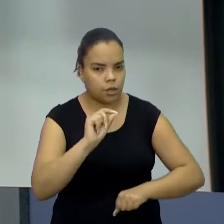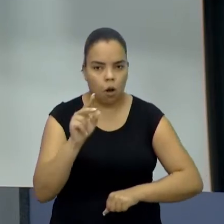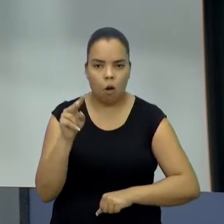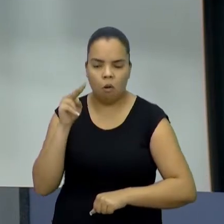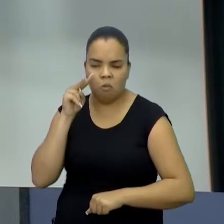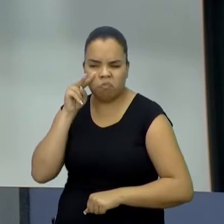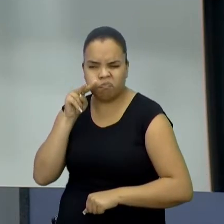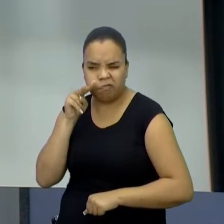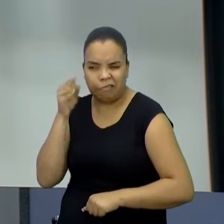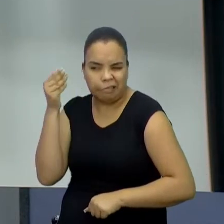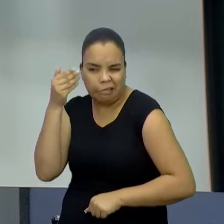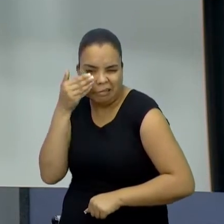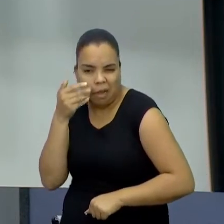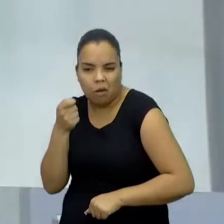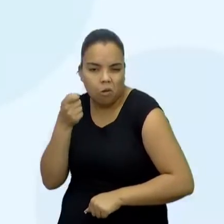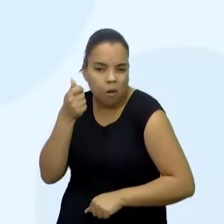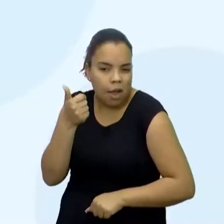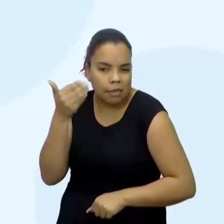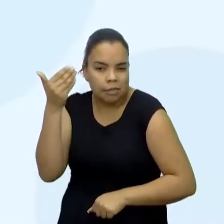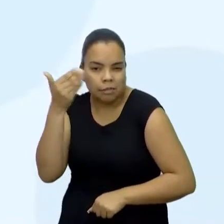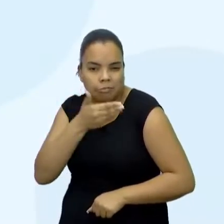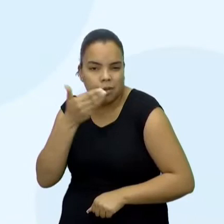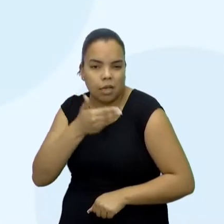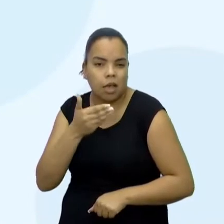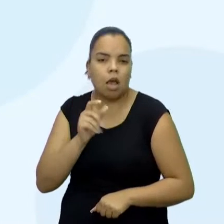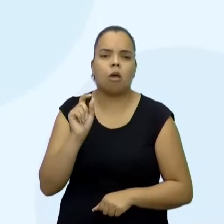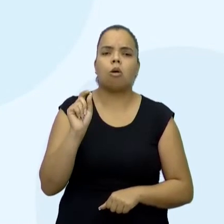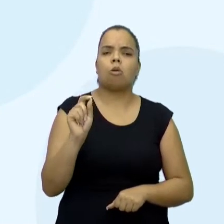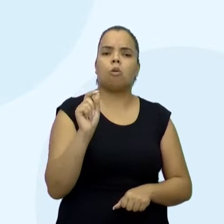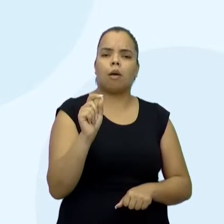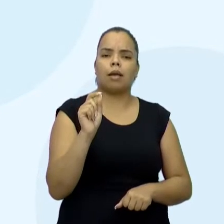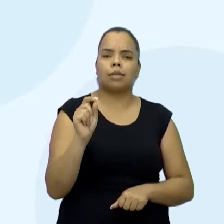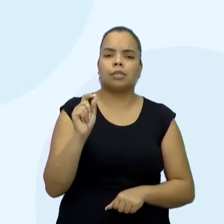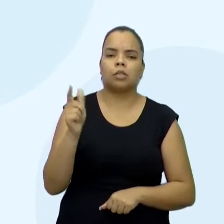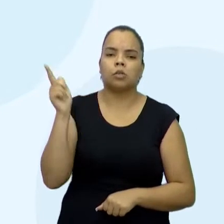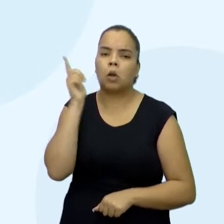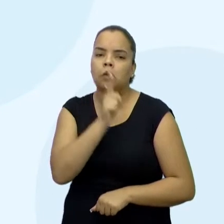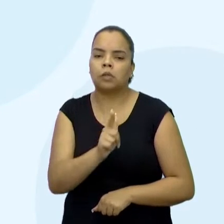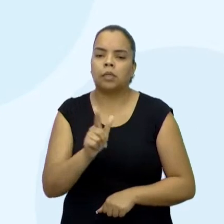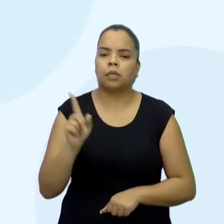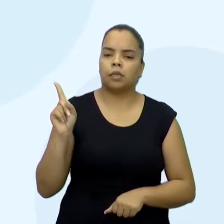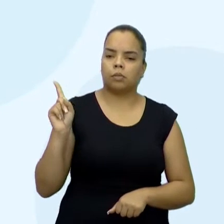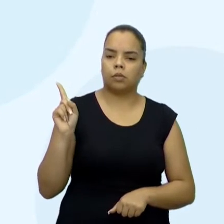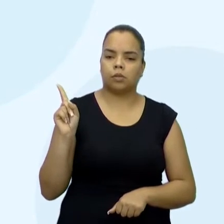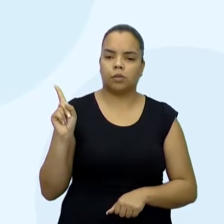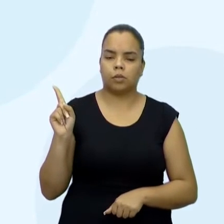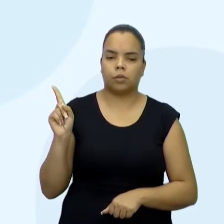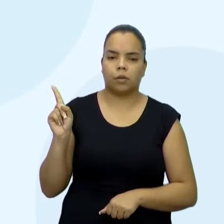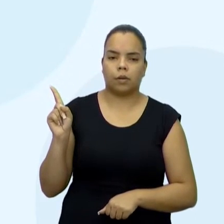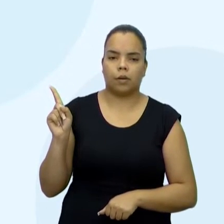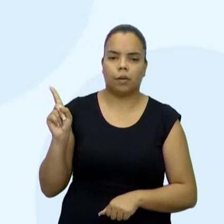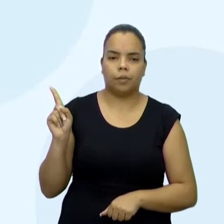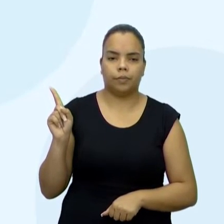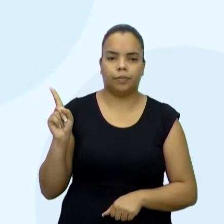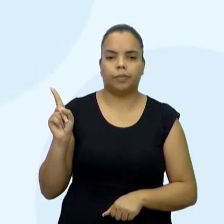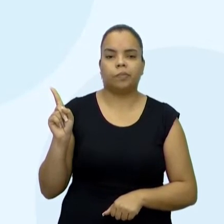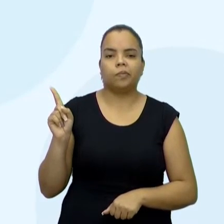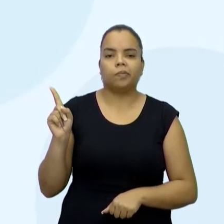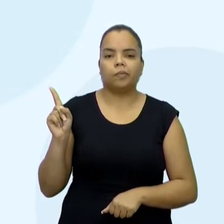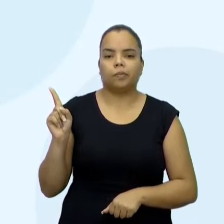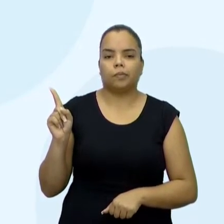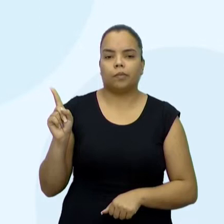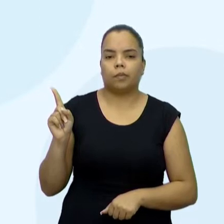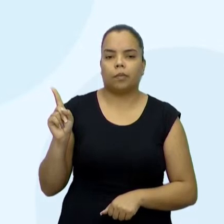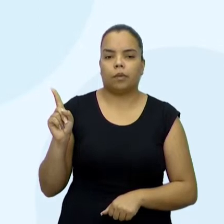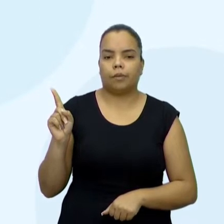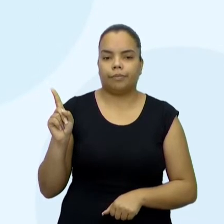ver e relembrar aqui quais modalidades nós conseguimos alcançar?